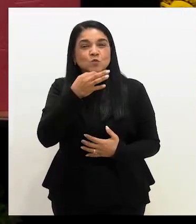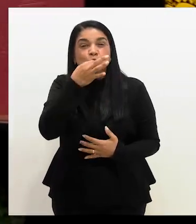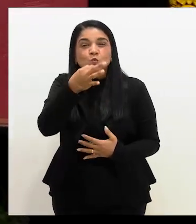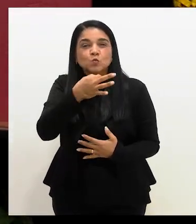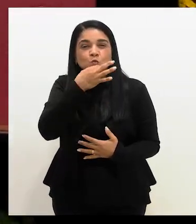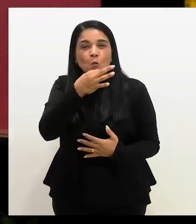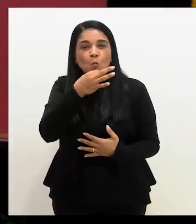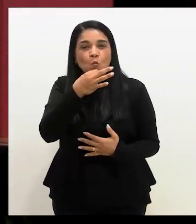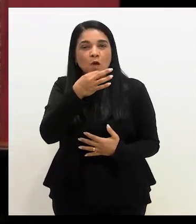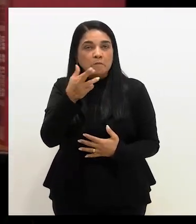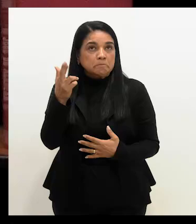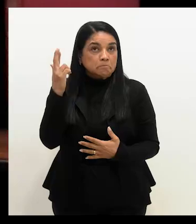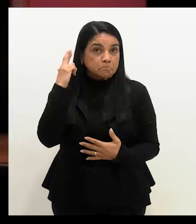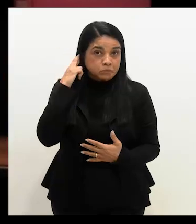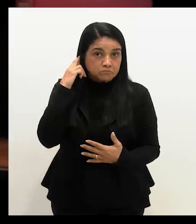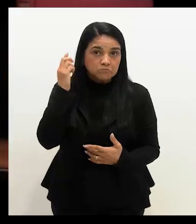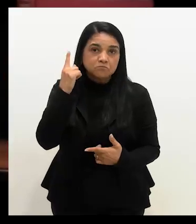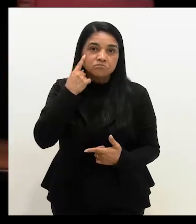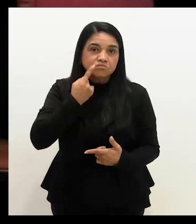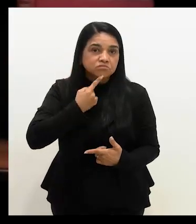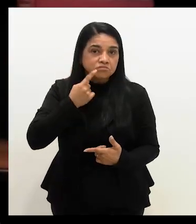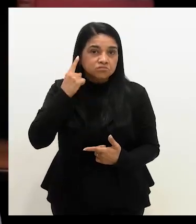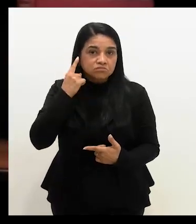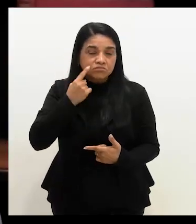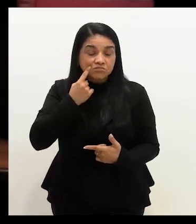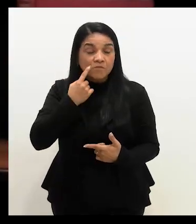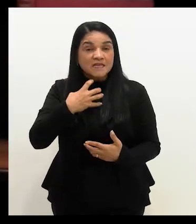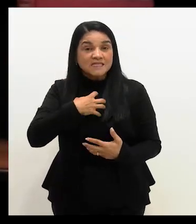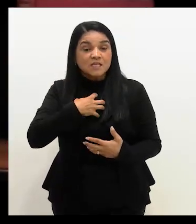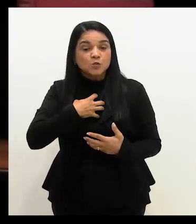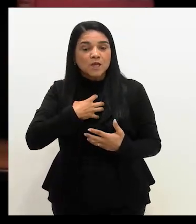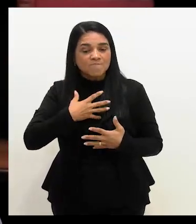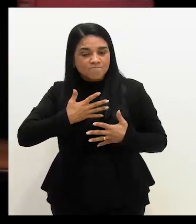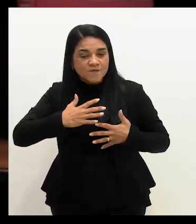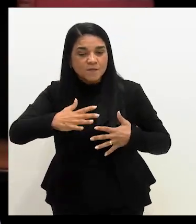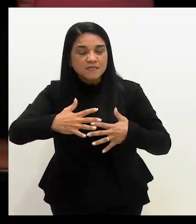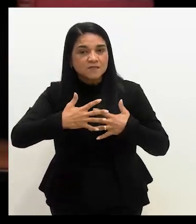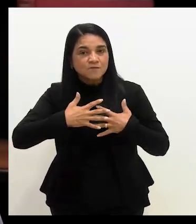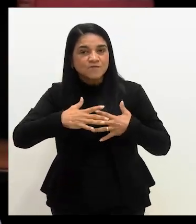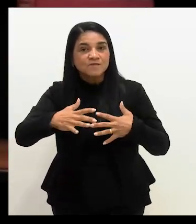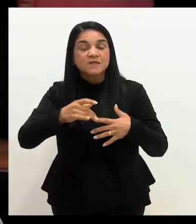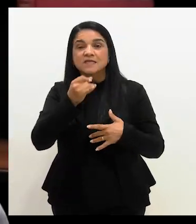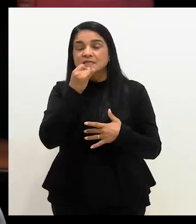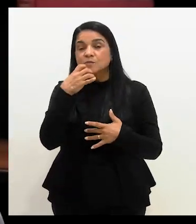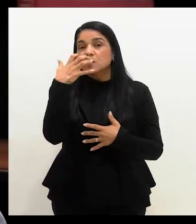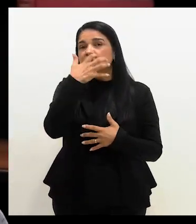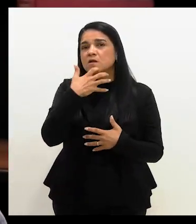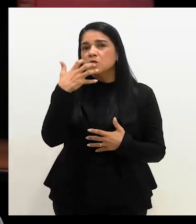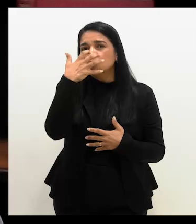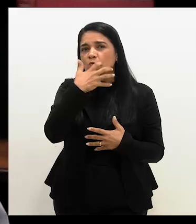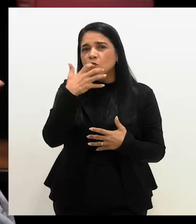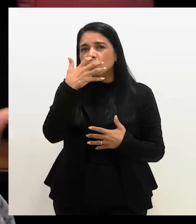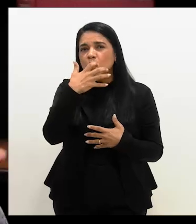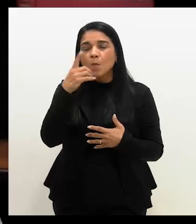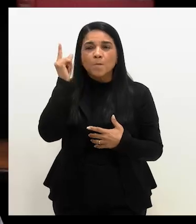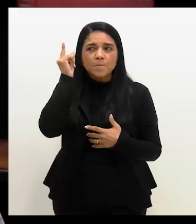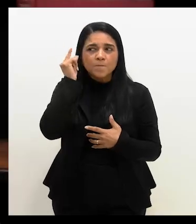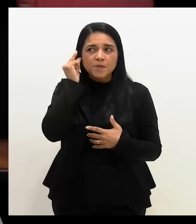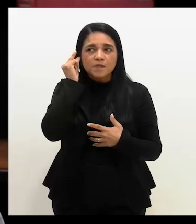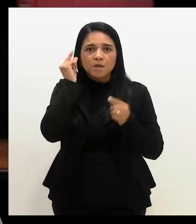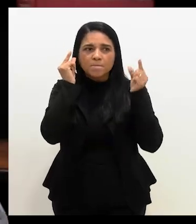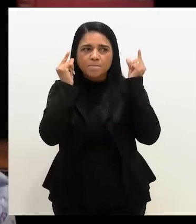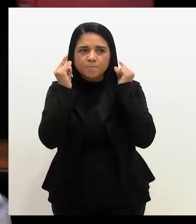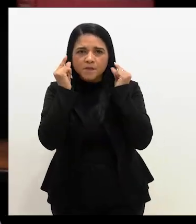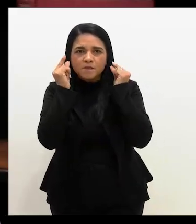som. Então, apesar de elas não escutarem a música, elas sentem a vibração. Então, a gente vê cantores, por exemplo, que têm